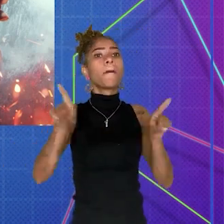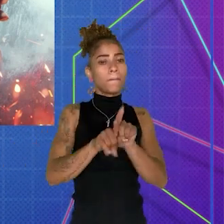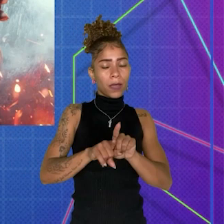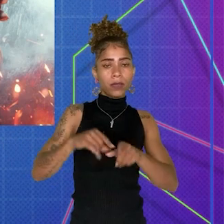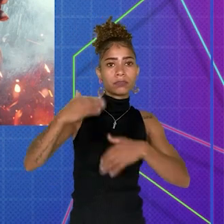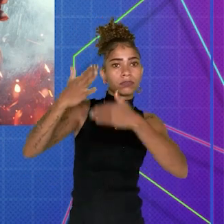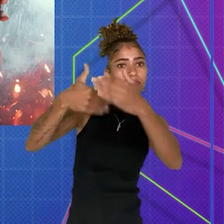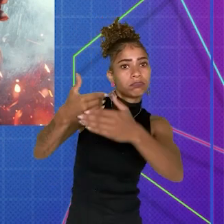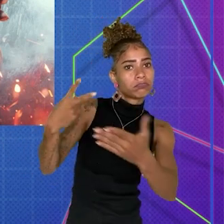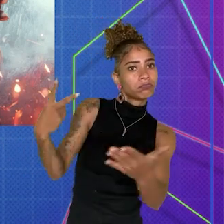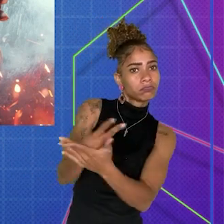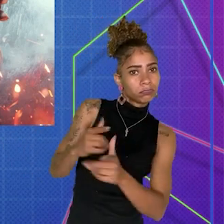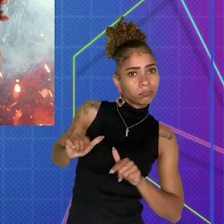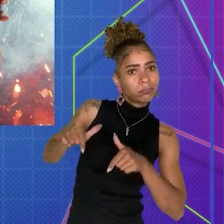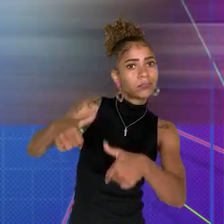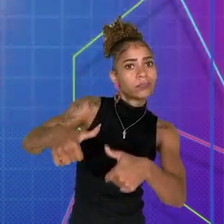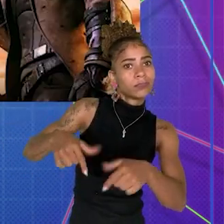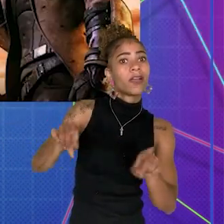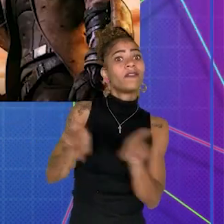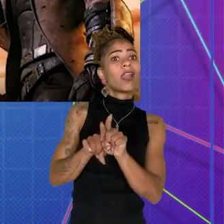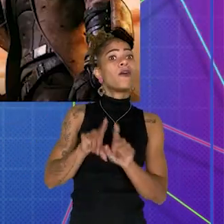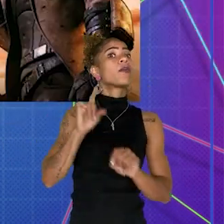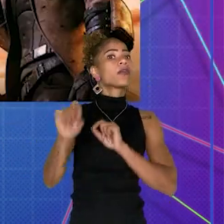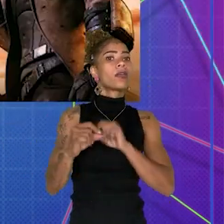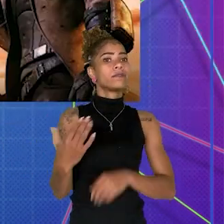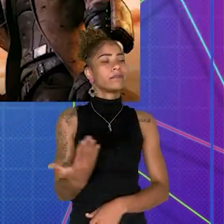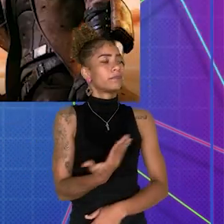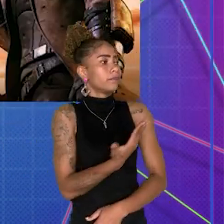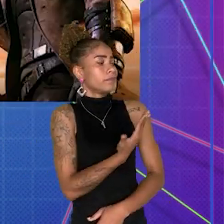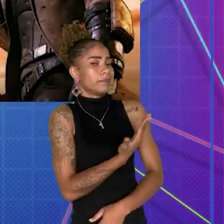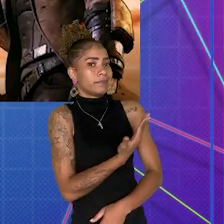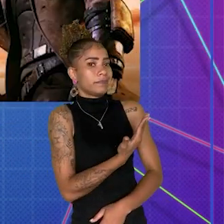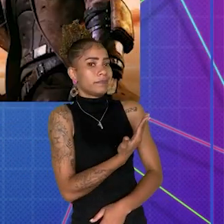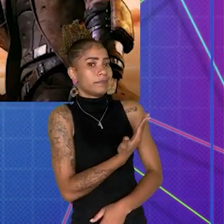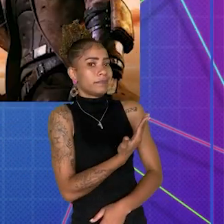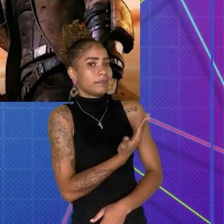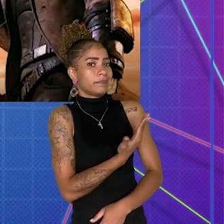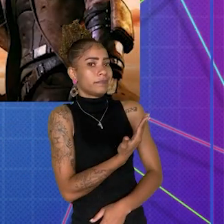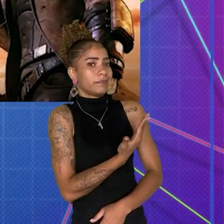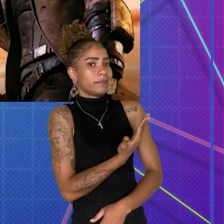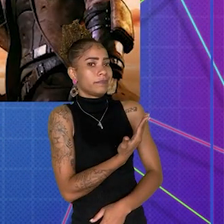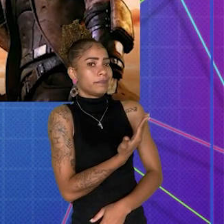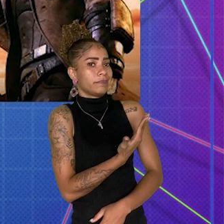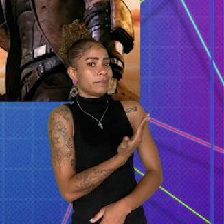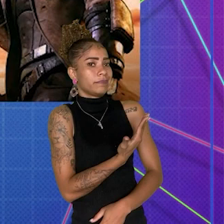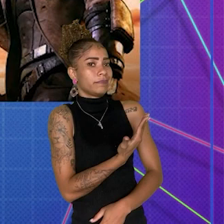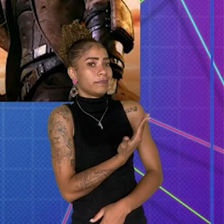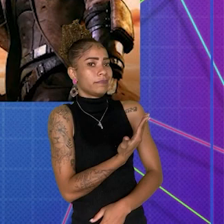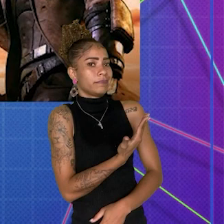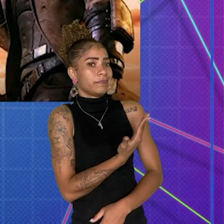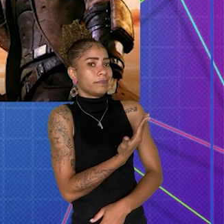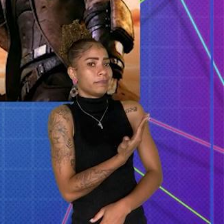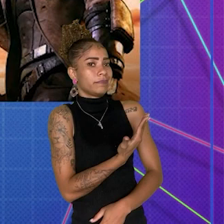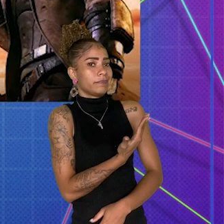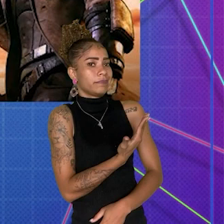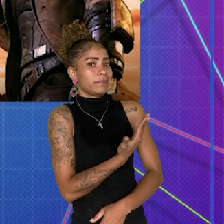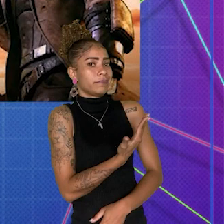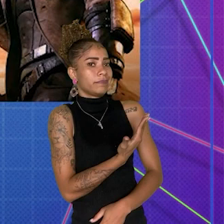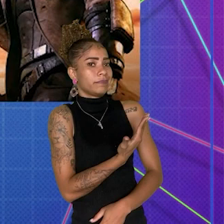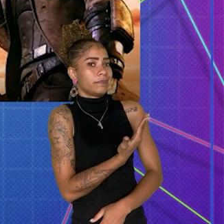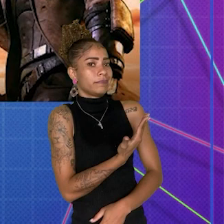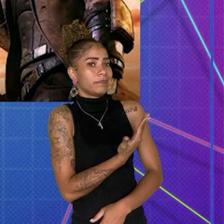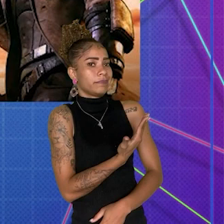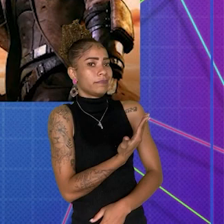na história e na evolução dos personagens. Fallout New Vegas. Capa do jogo. Um homem com roupa pesada, máscara de gás